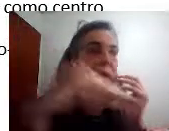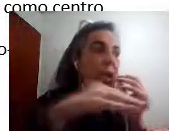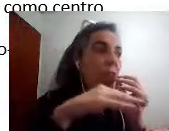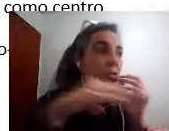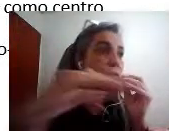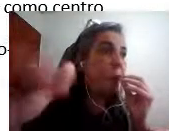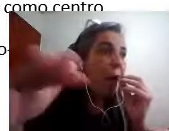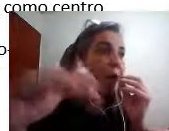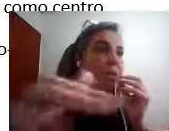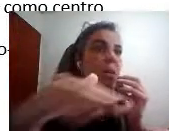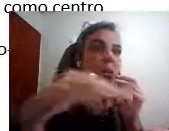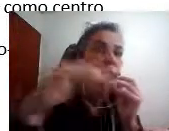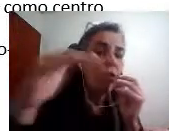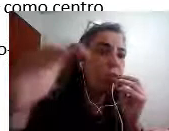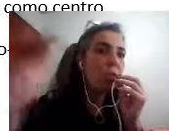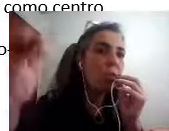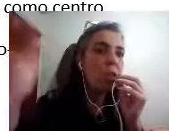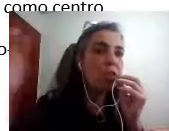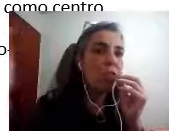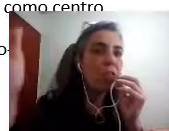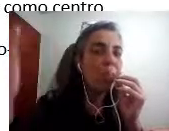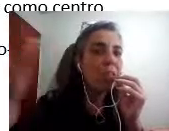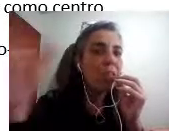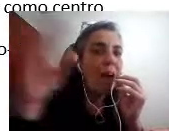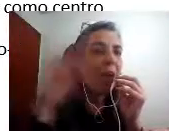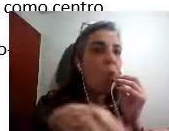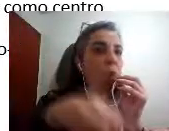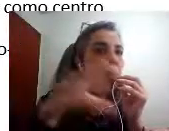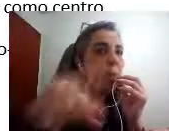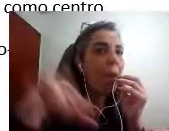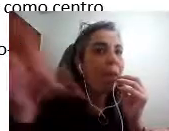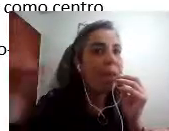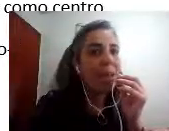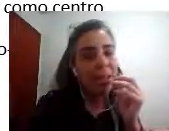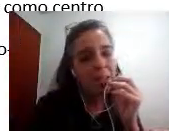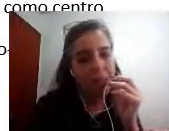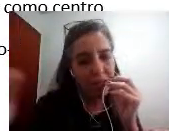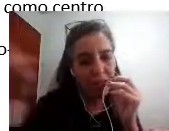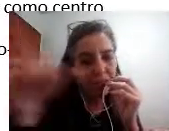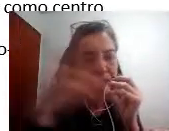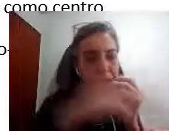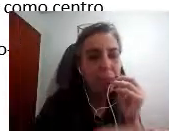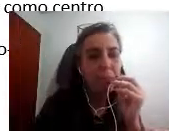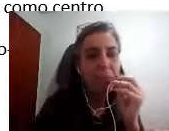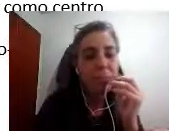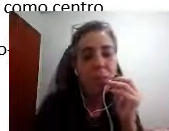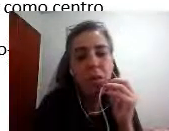pensa diferente, tudo bem. Todo mundo tem direito de pensar como bem entender.